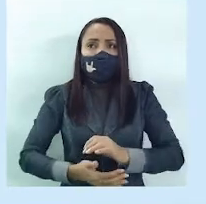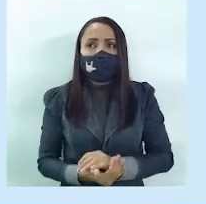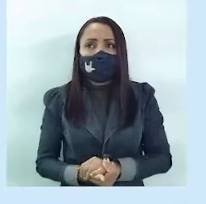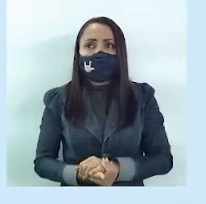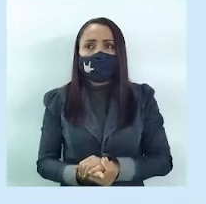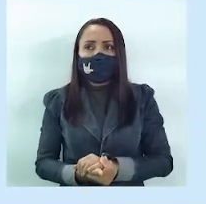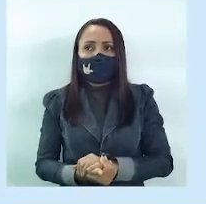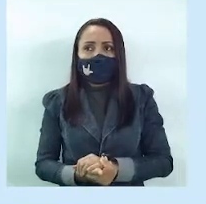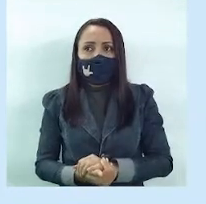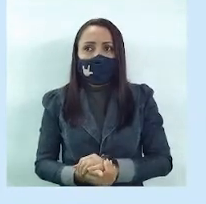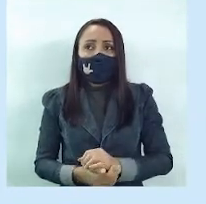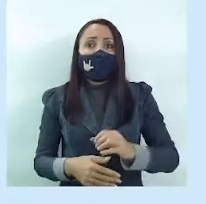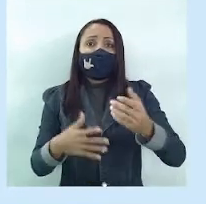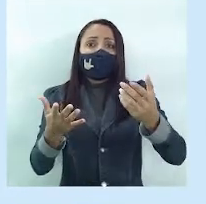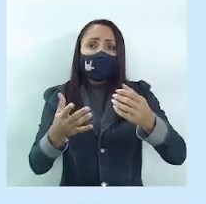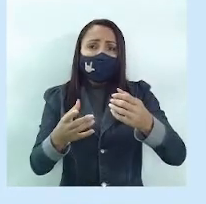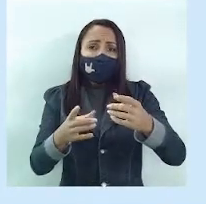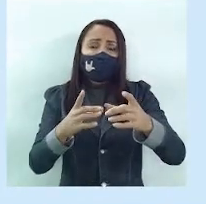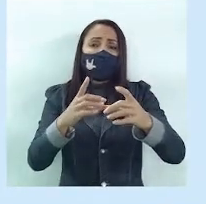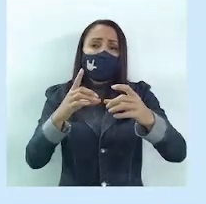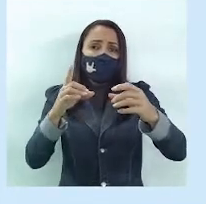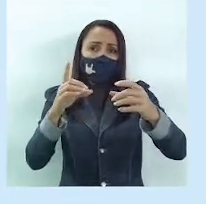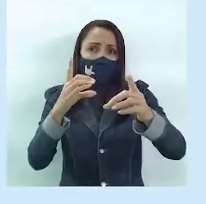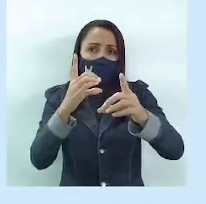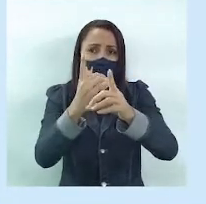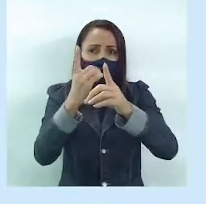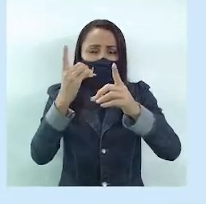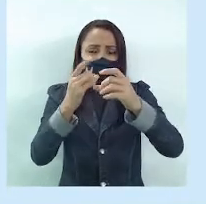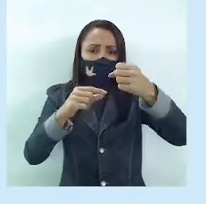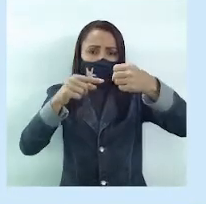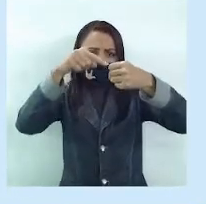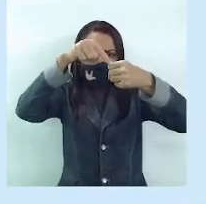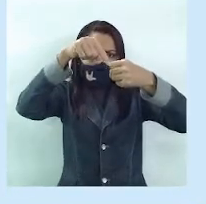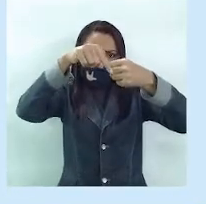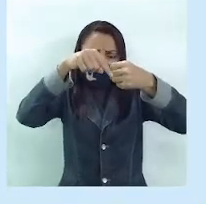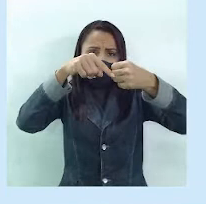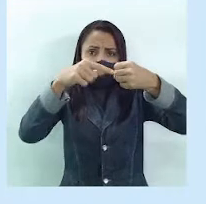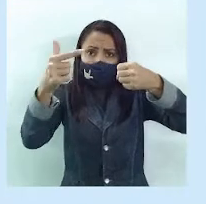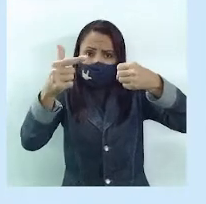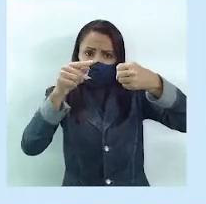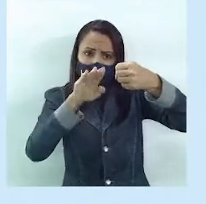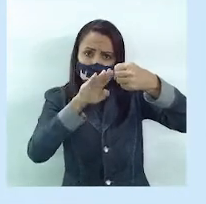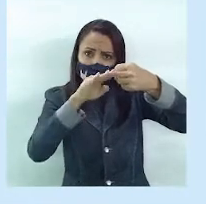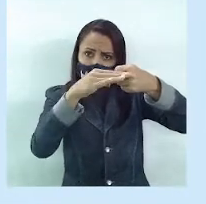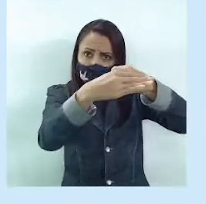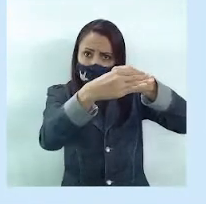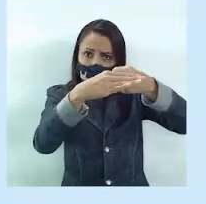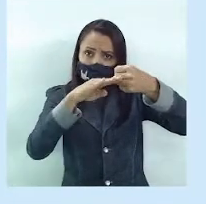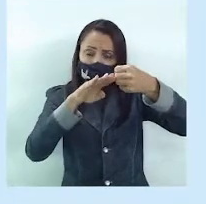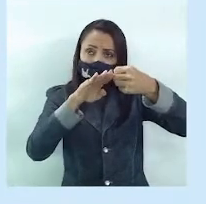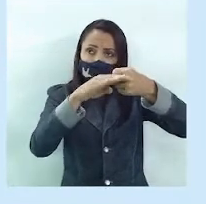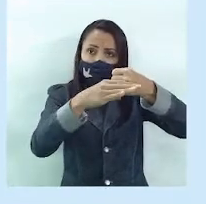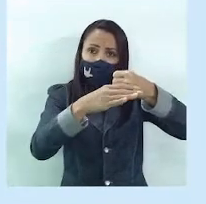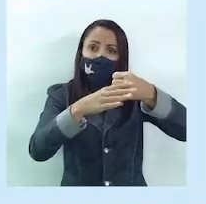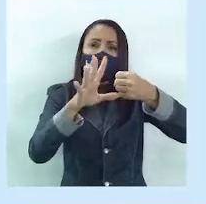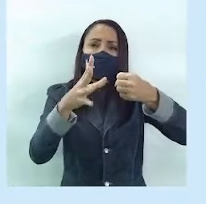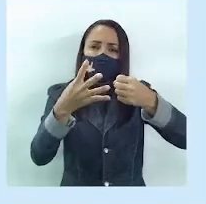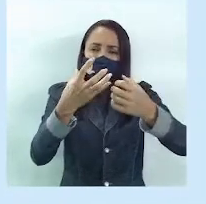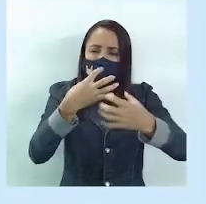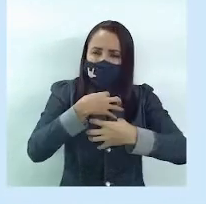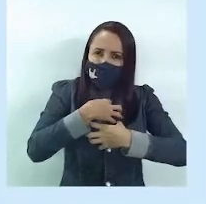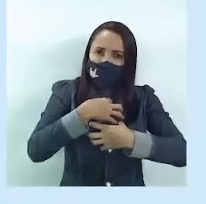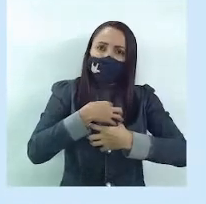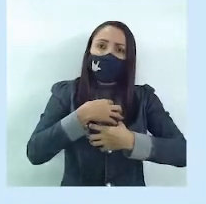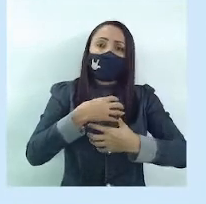não. Mas quando já vai atingindo a dentina e posteriormente a polpa, que é justamente a parte nervada, mais sensível, é que a pessoa sente as dores.